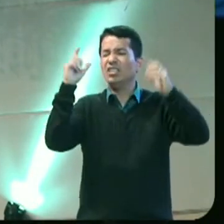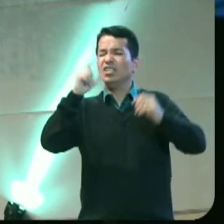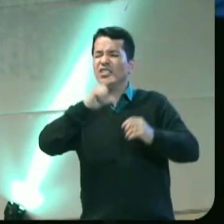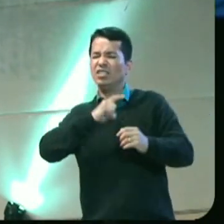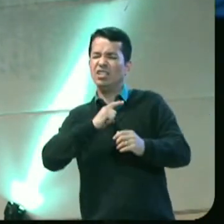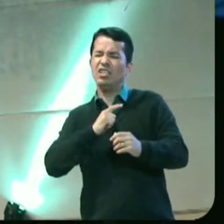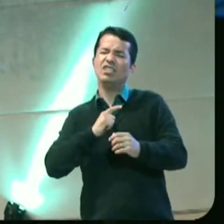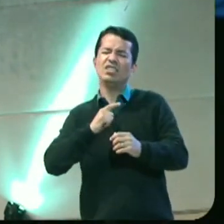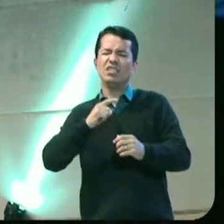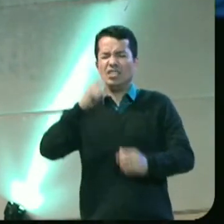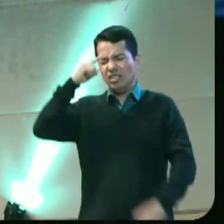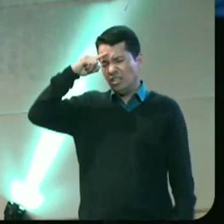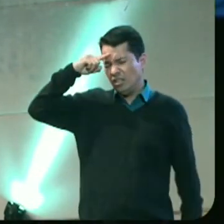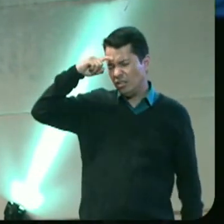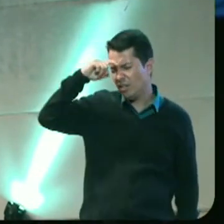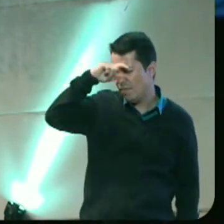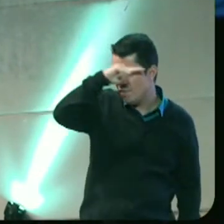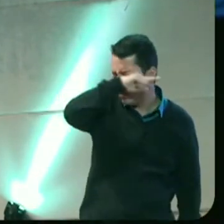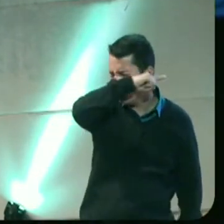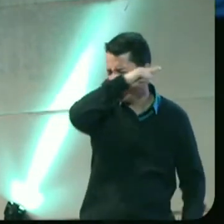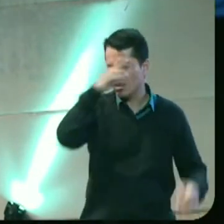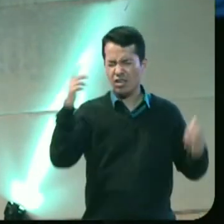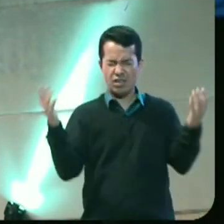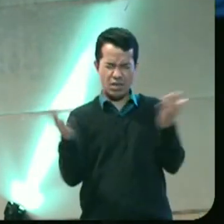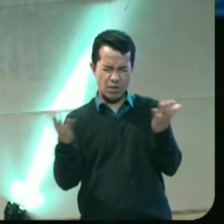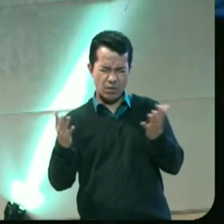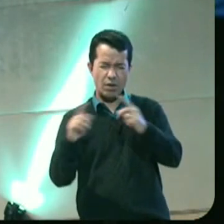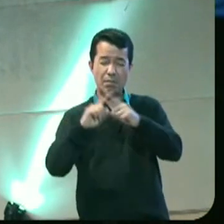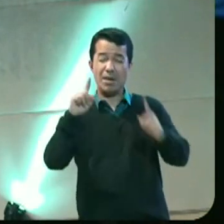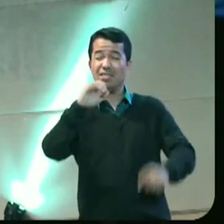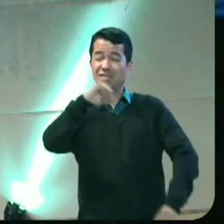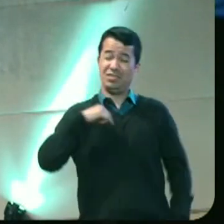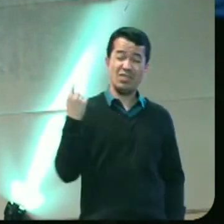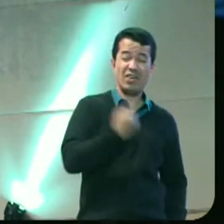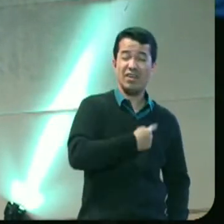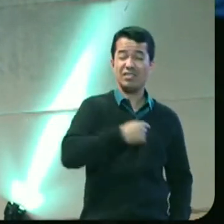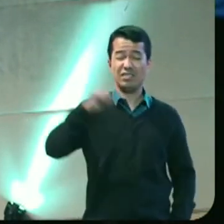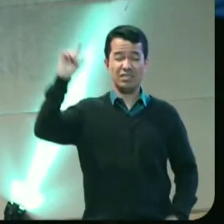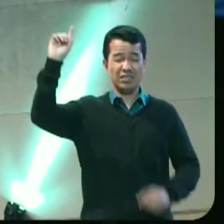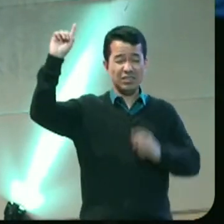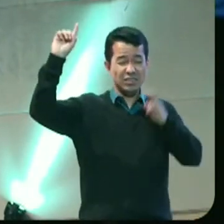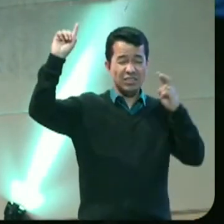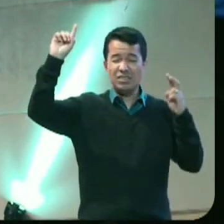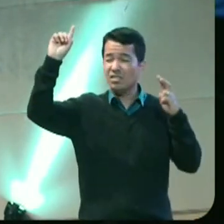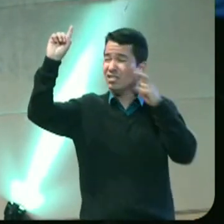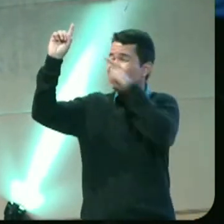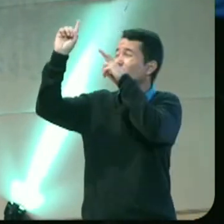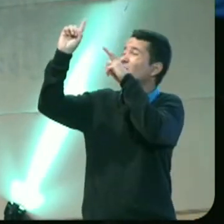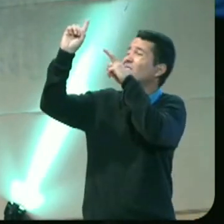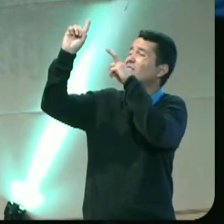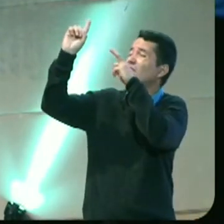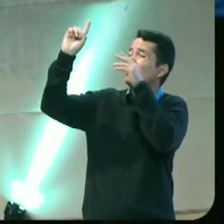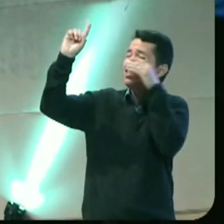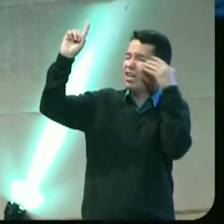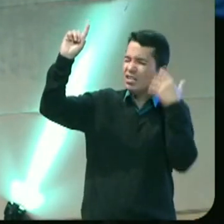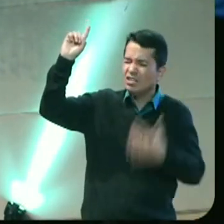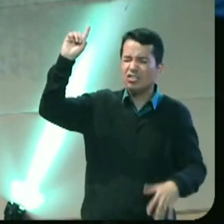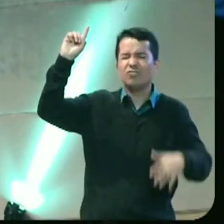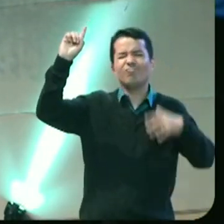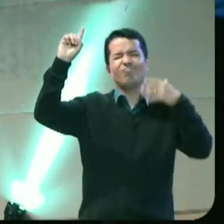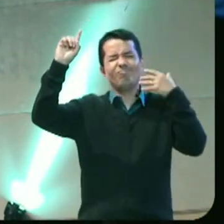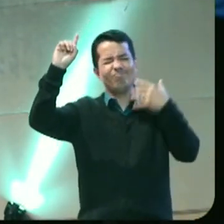assustar, se nós fitarmos os nossos olhos no Senhor, nós não temeremos mal